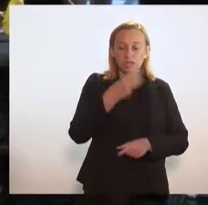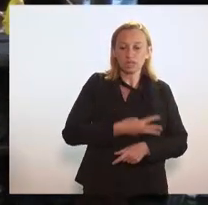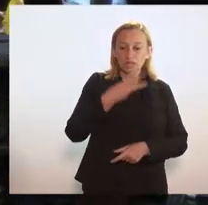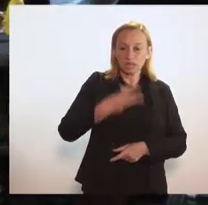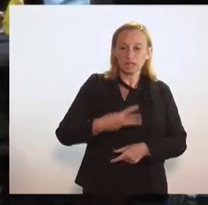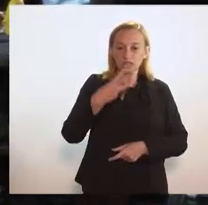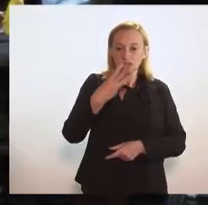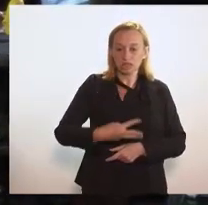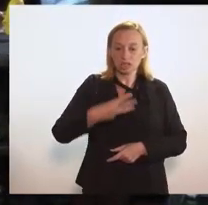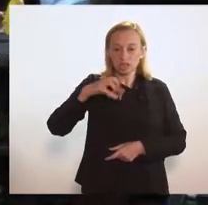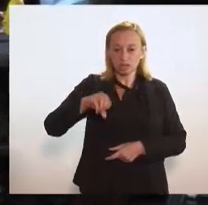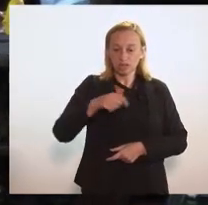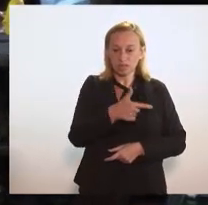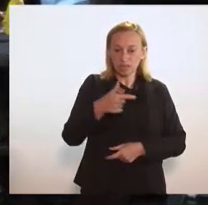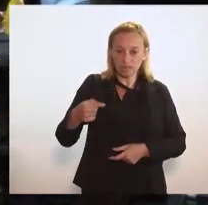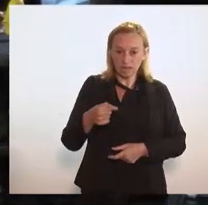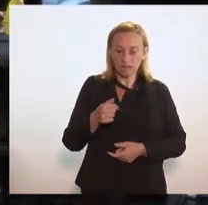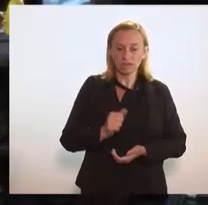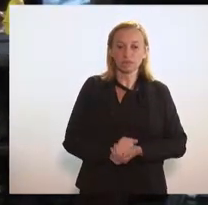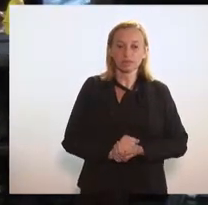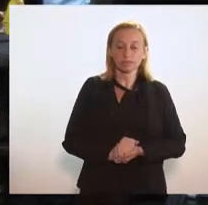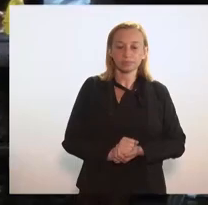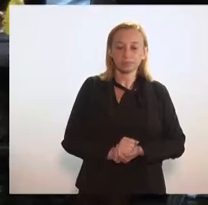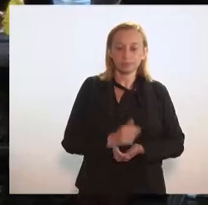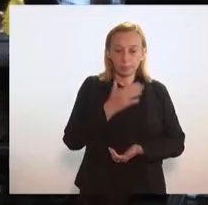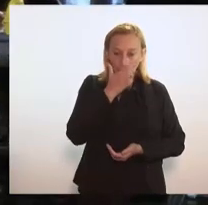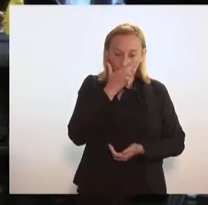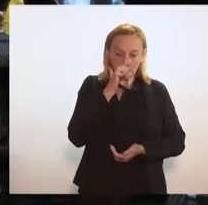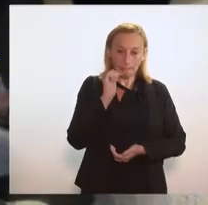3339 de 1737